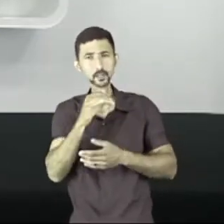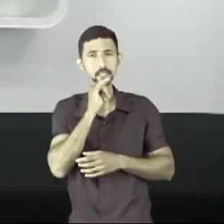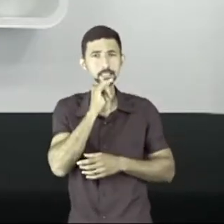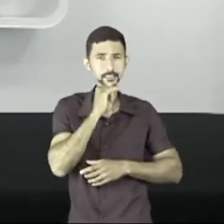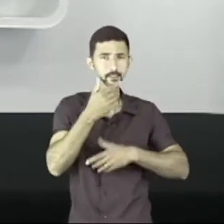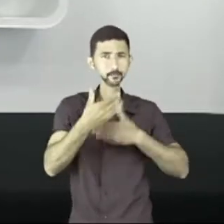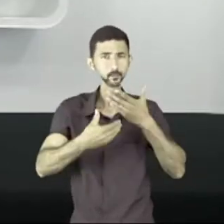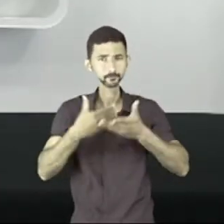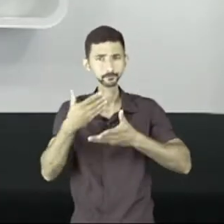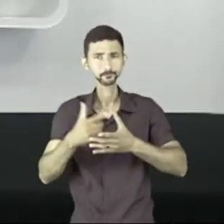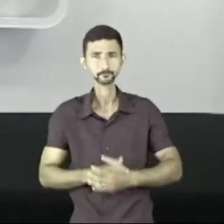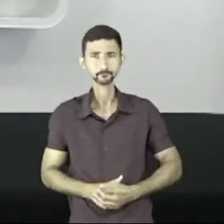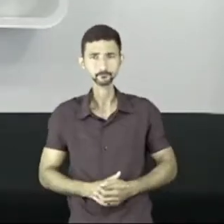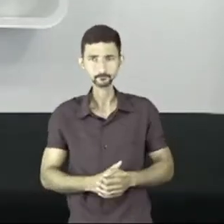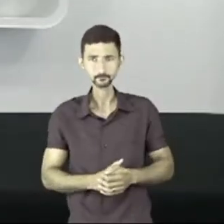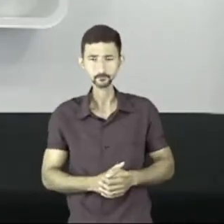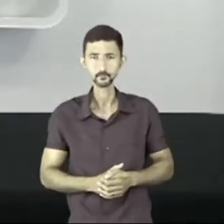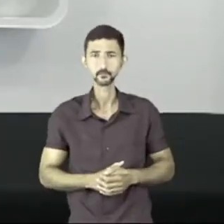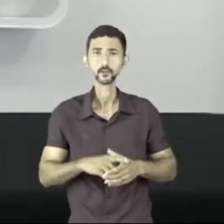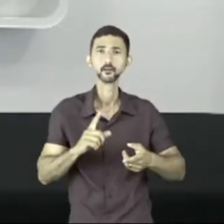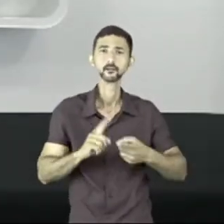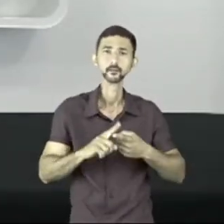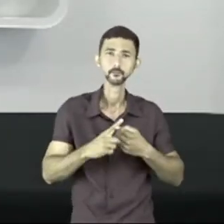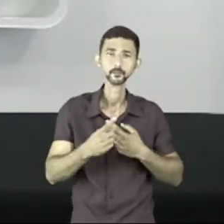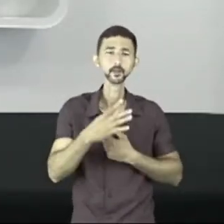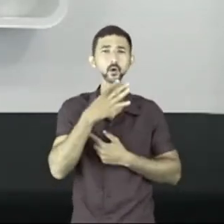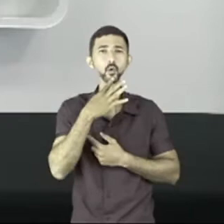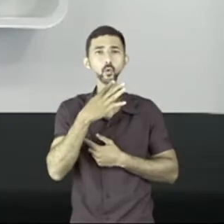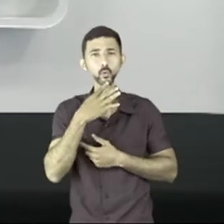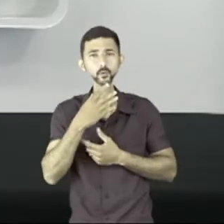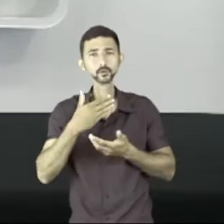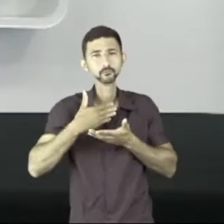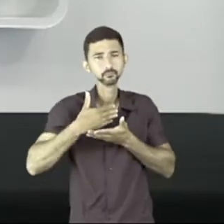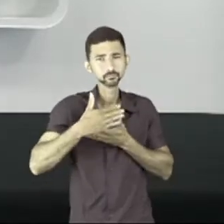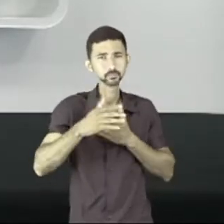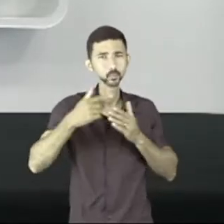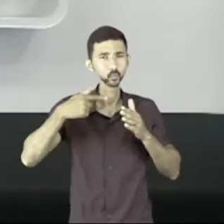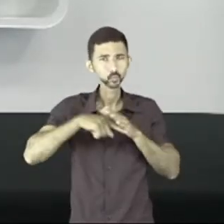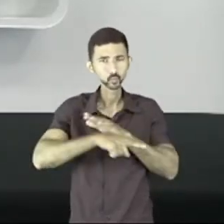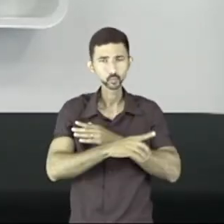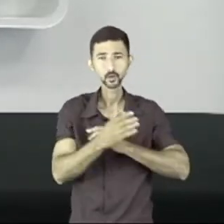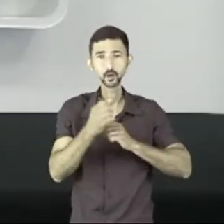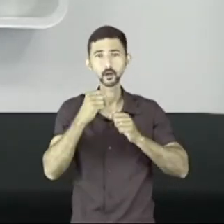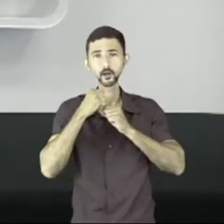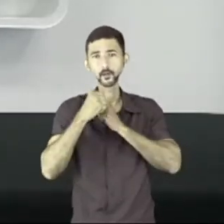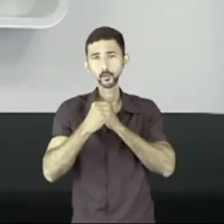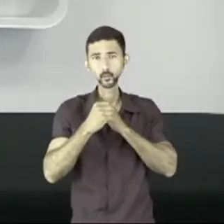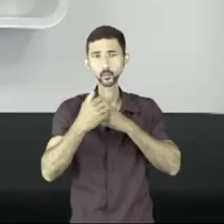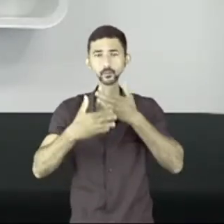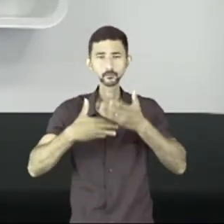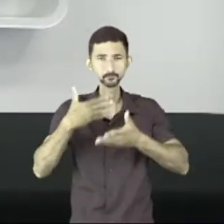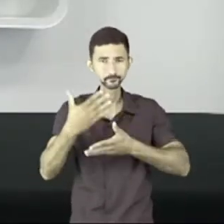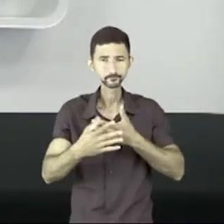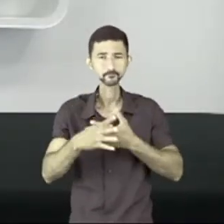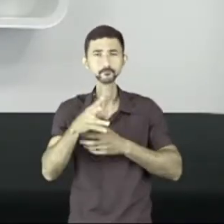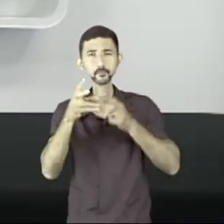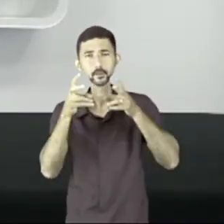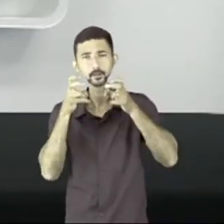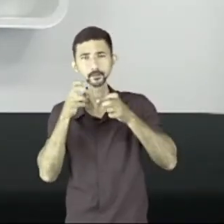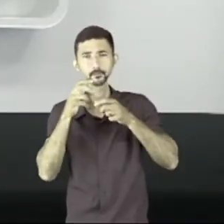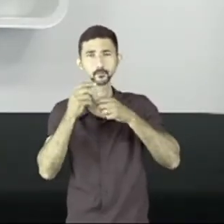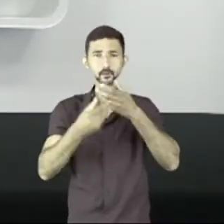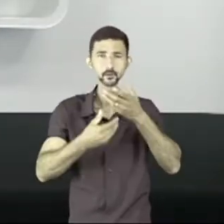exemplos delas e vamos também conhecer mais a fundo uma dessas lutas para vocês verem